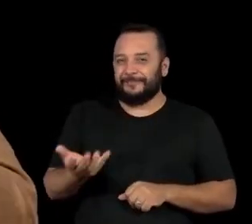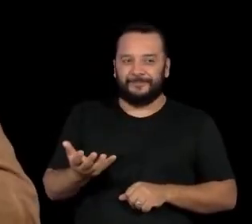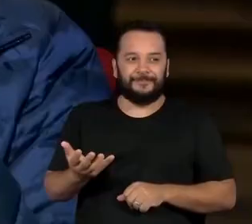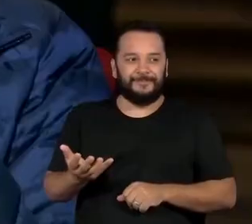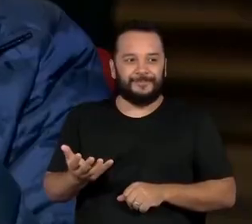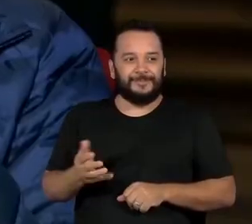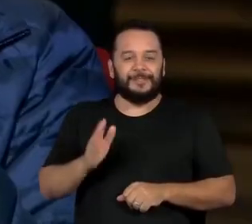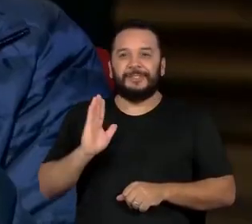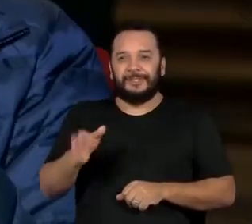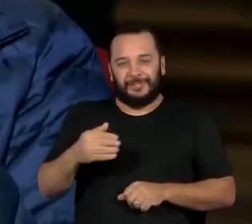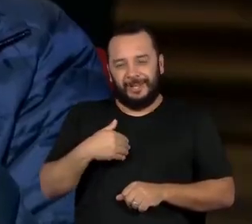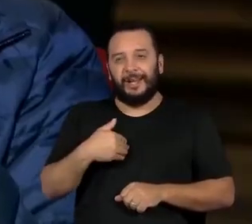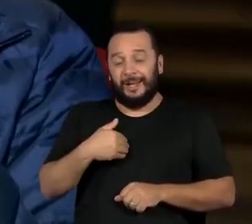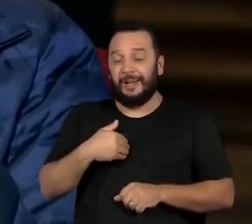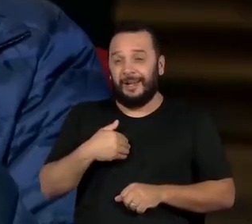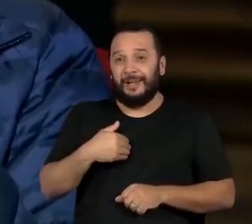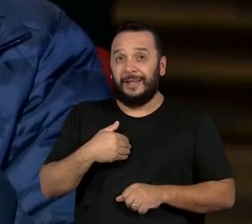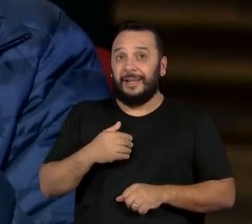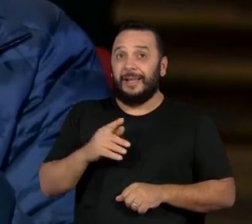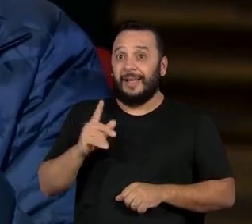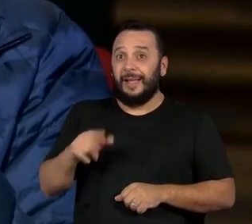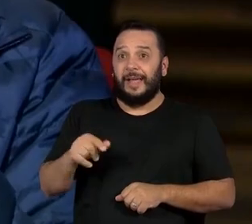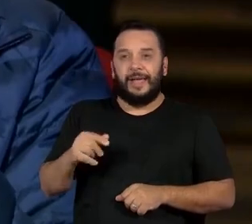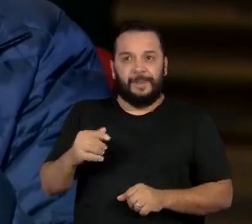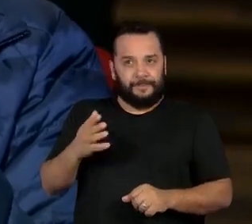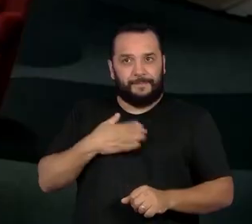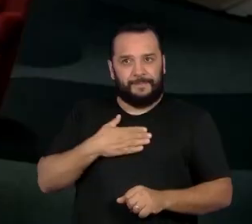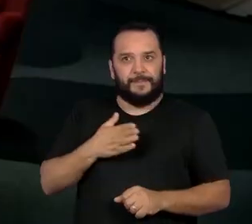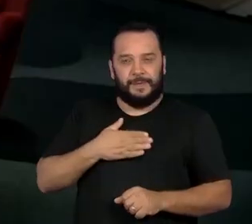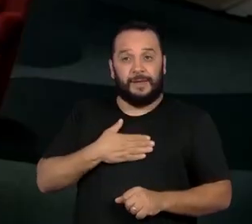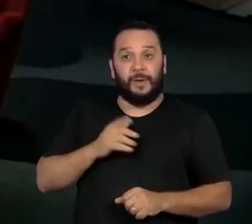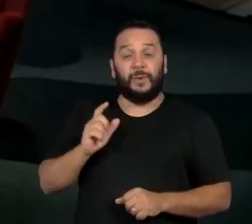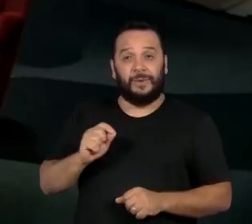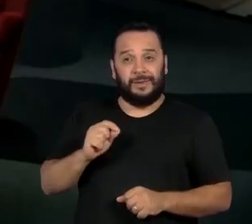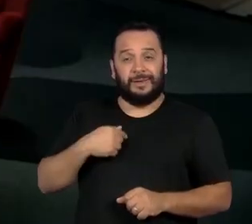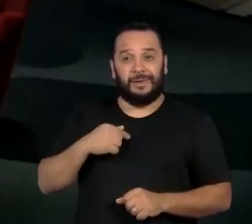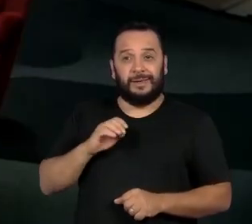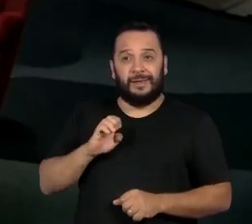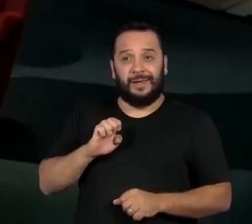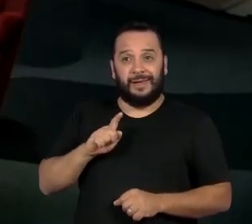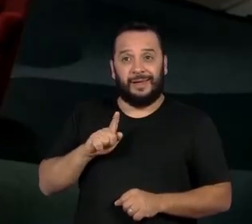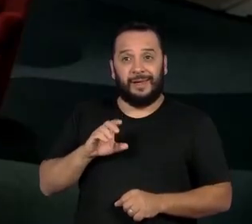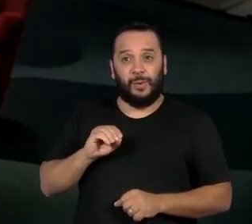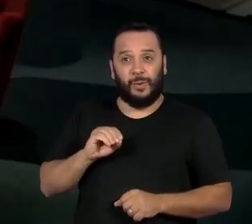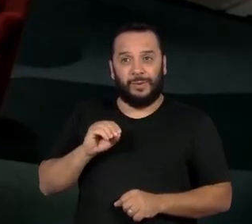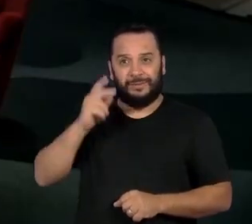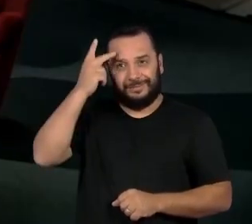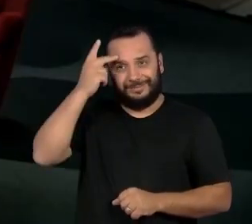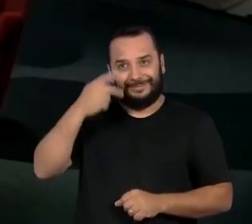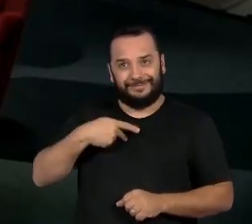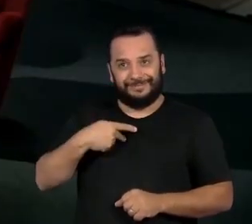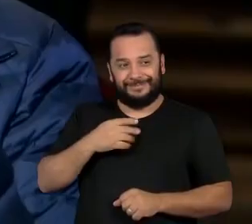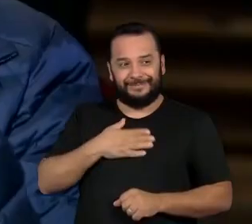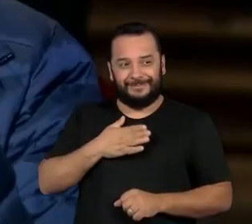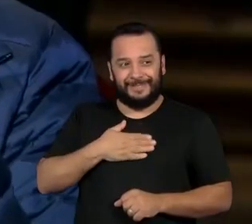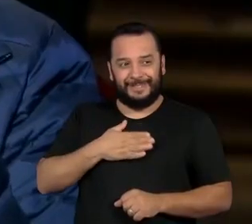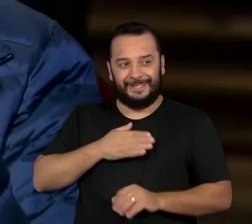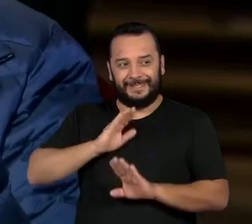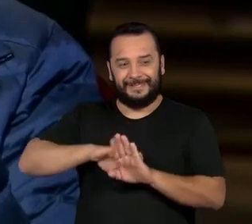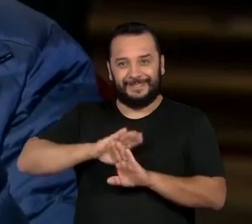o Horácio é o meu Alter Ego e agora nesse momento nós estamos pensando